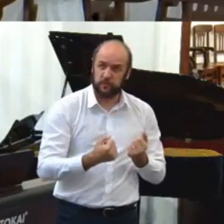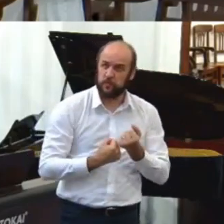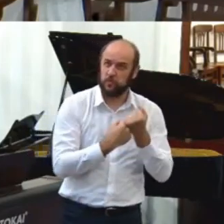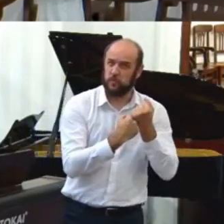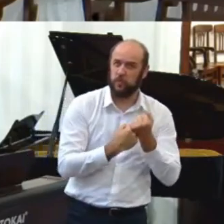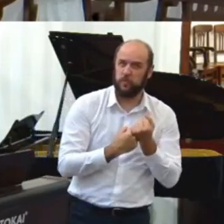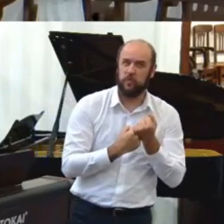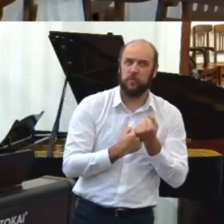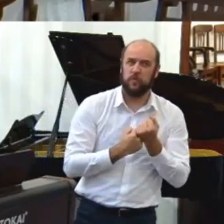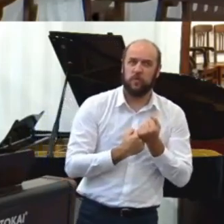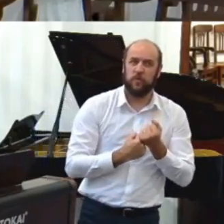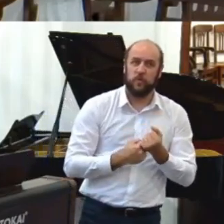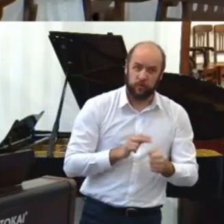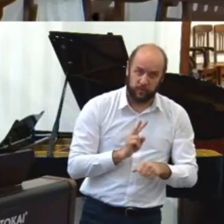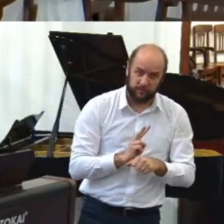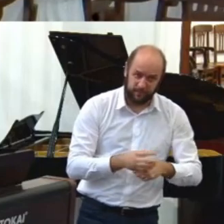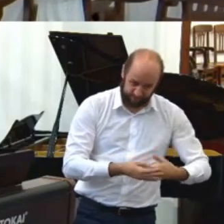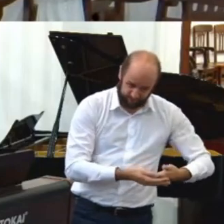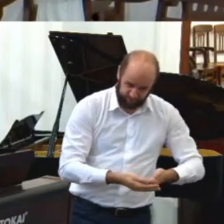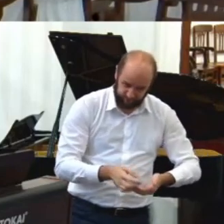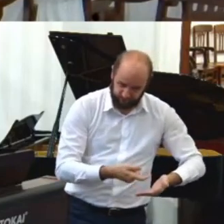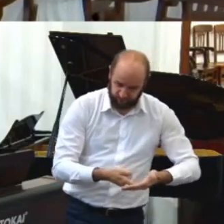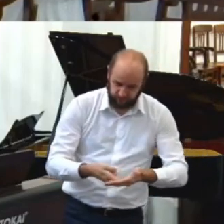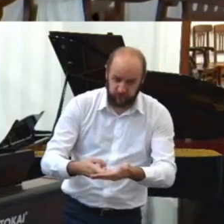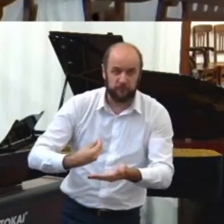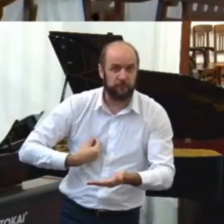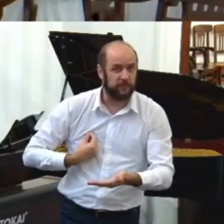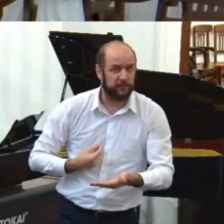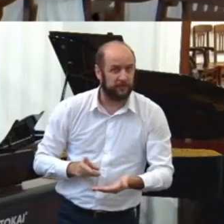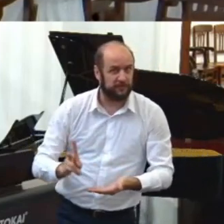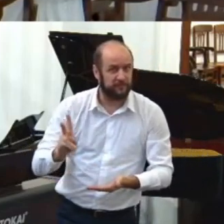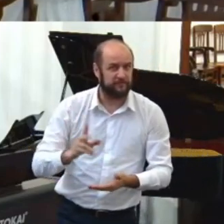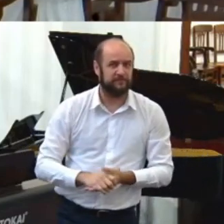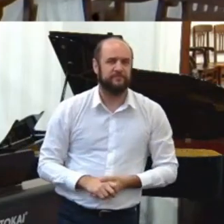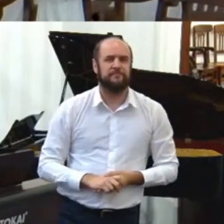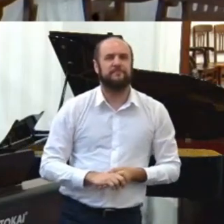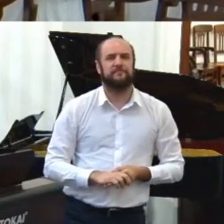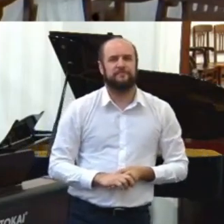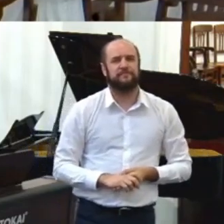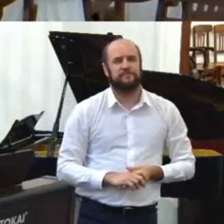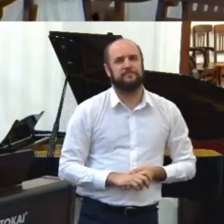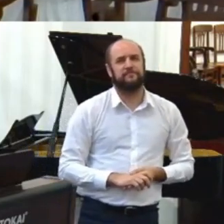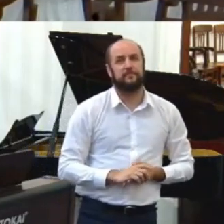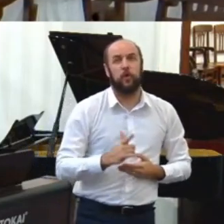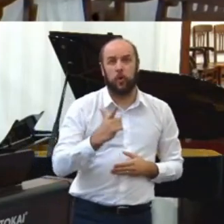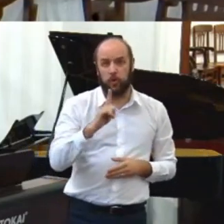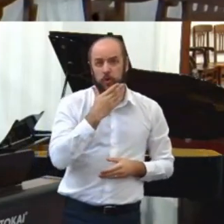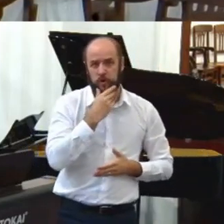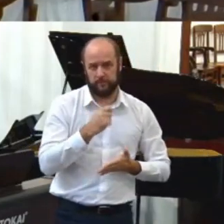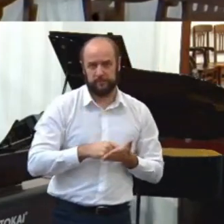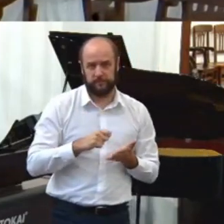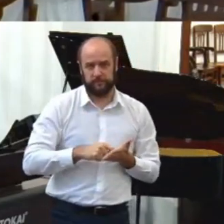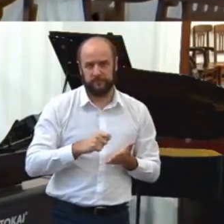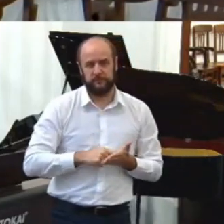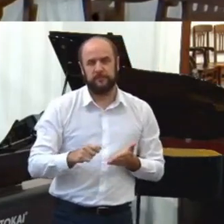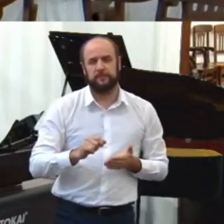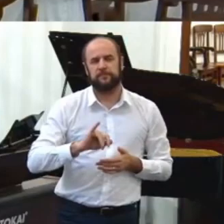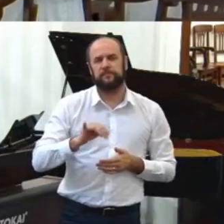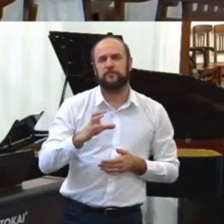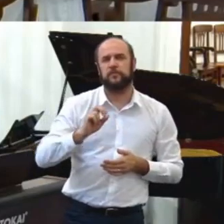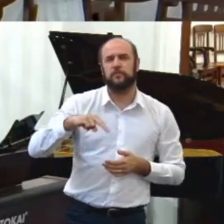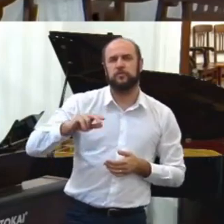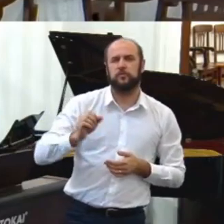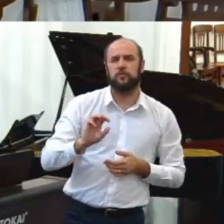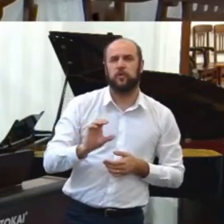socorro alcançou esse menino aqui. Então outro homem, John Owen, também numa obra intensa